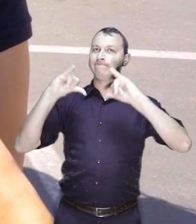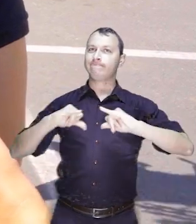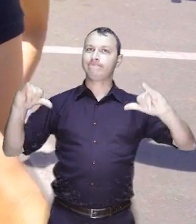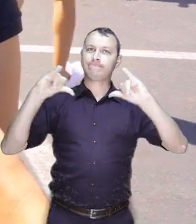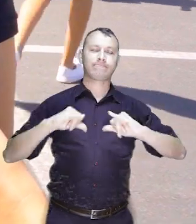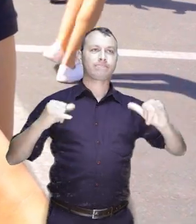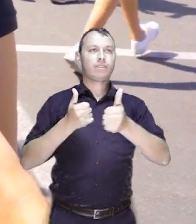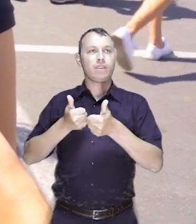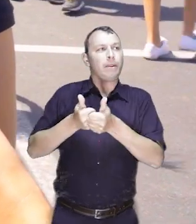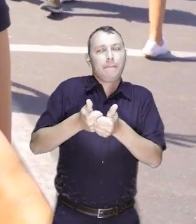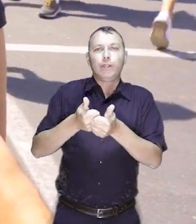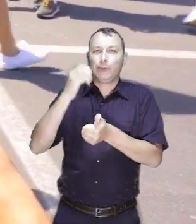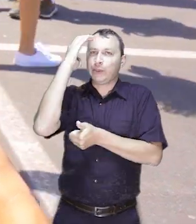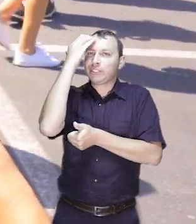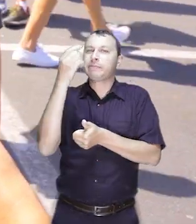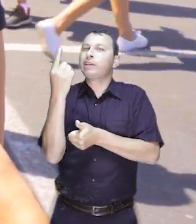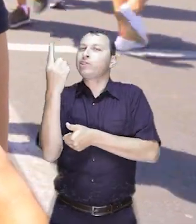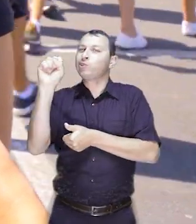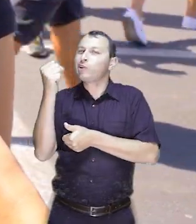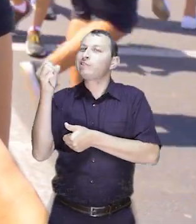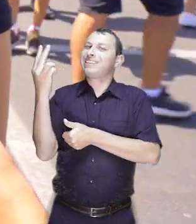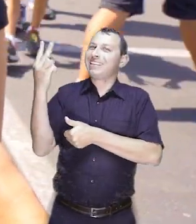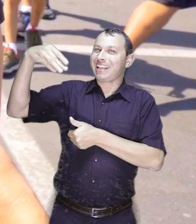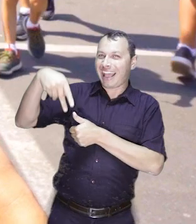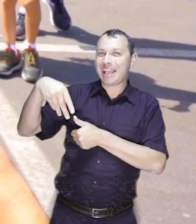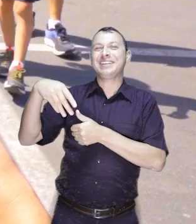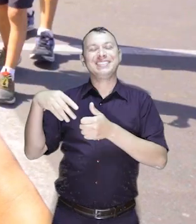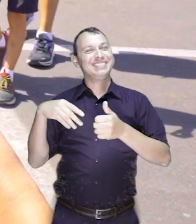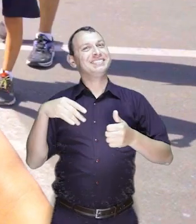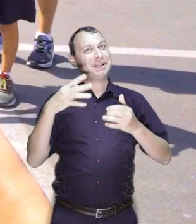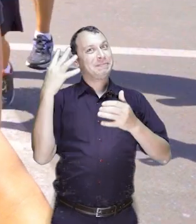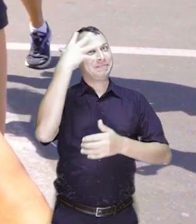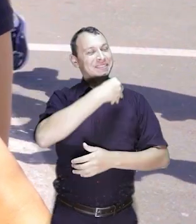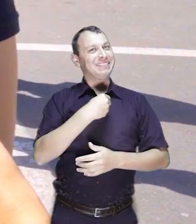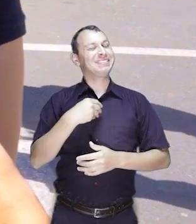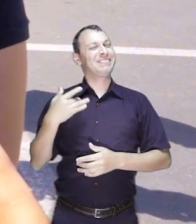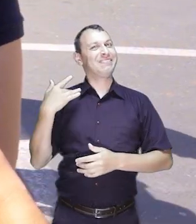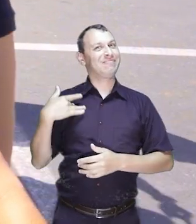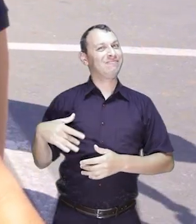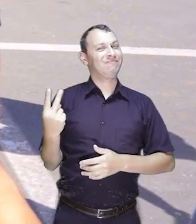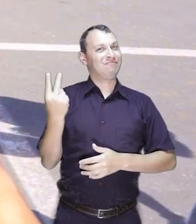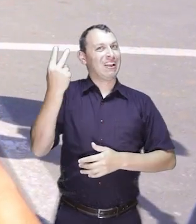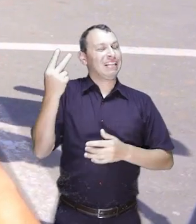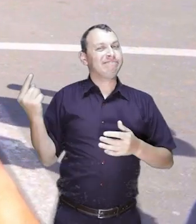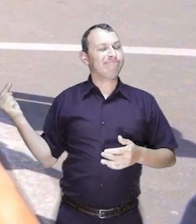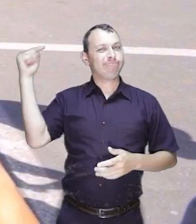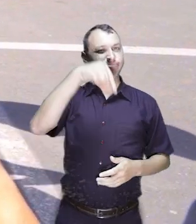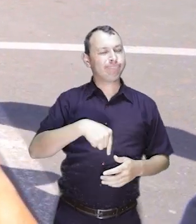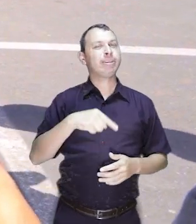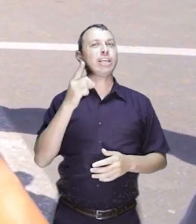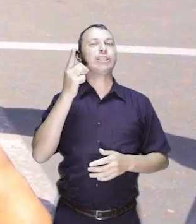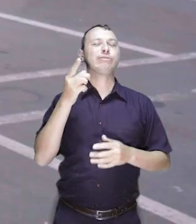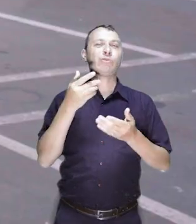local muito próximo de Curitiba, muito rápido de vir, né? 18 quilômetros, e é um lugar muito bonito, vale a pena vir não só para hoje, mas em outros dias